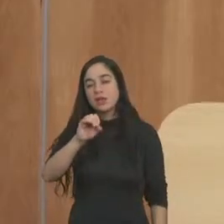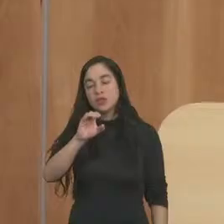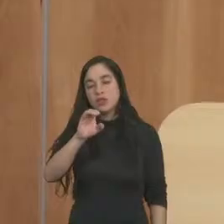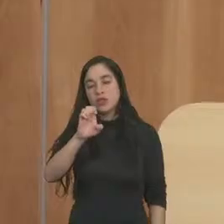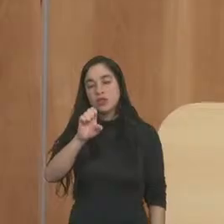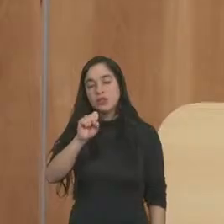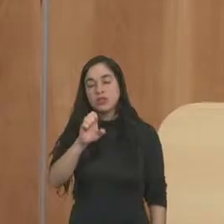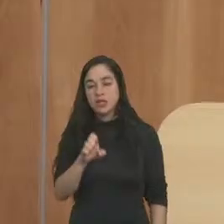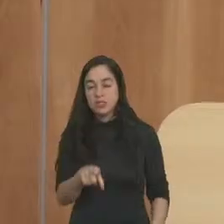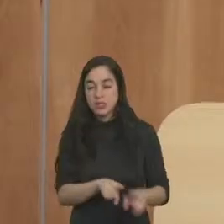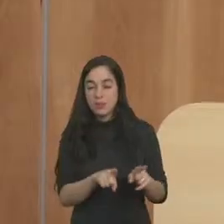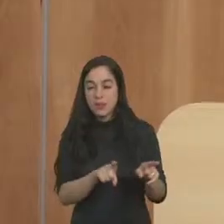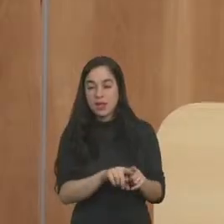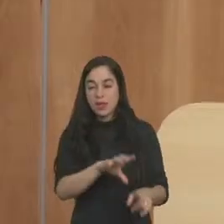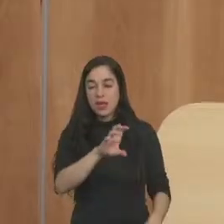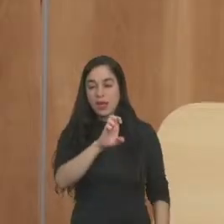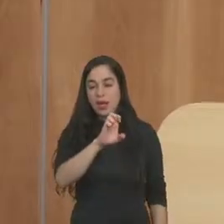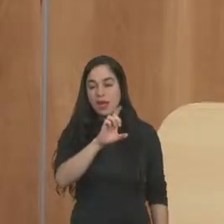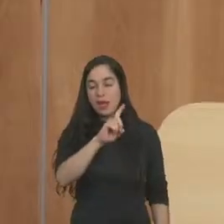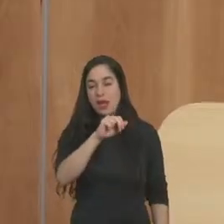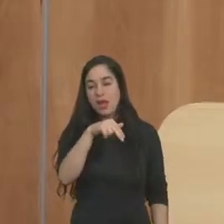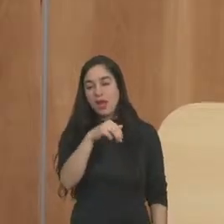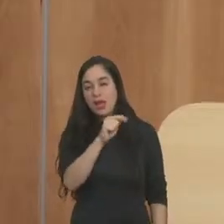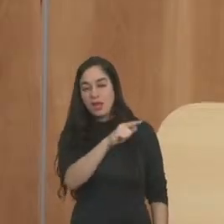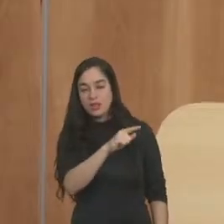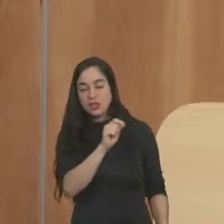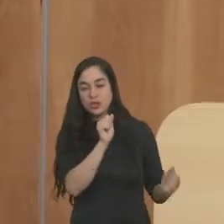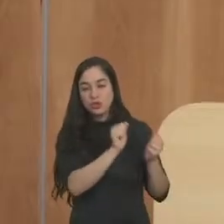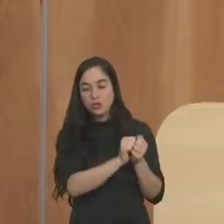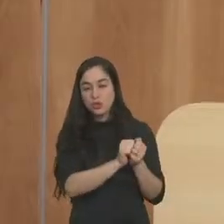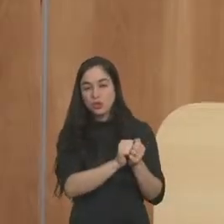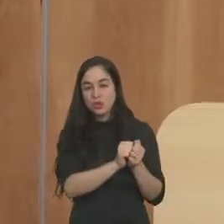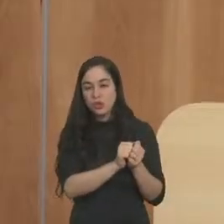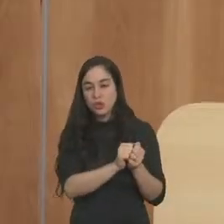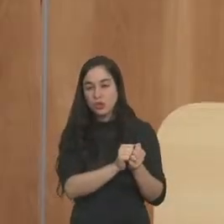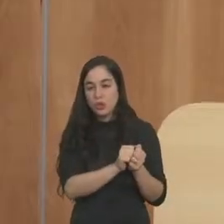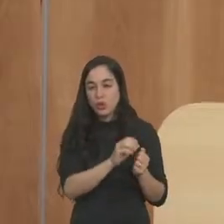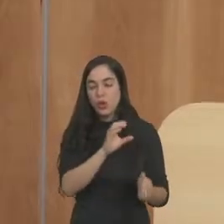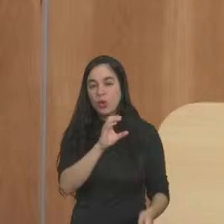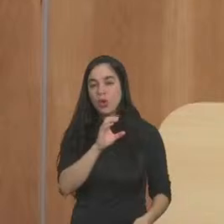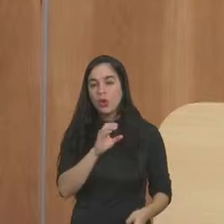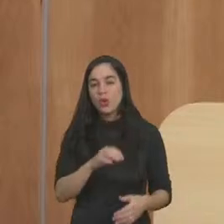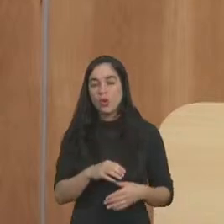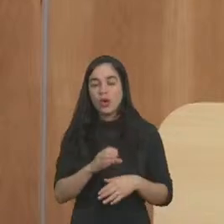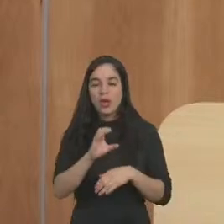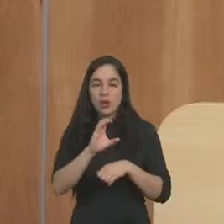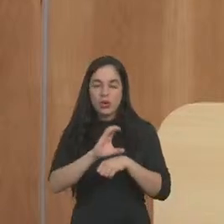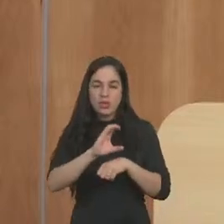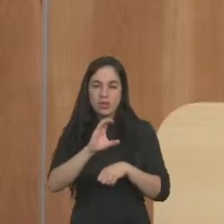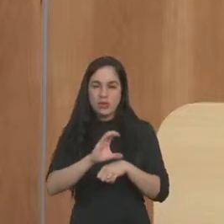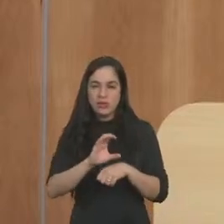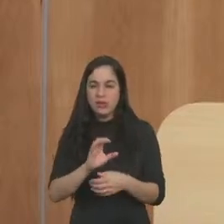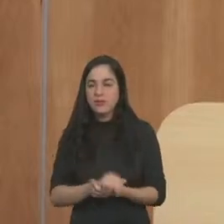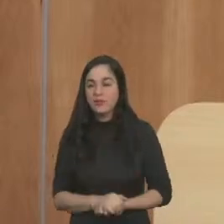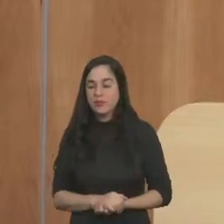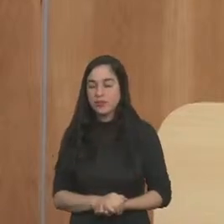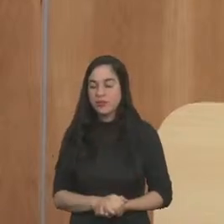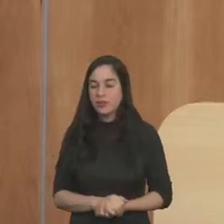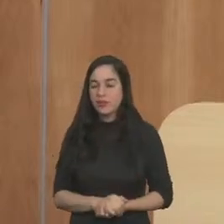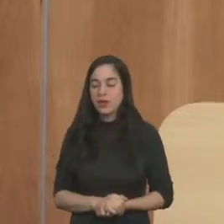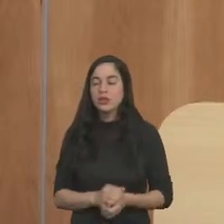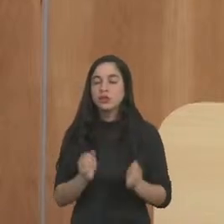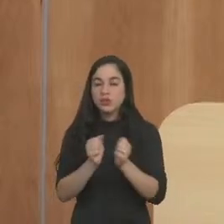Edna Zordan, que é a nossa coordenadora diocesana, junto com o Padre Adão, que não está em São José hoje, nos referenciou para estar